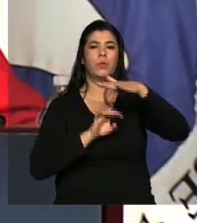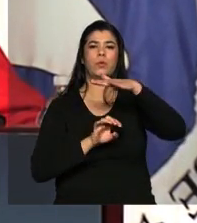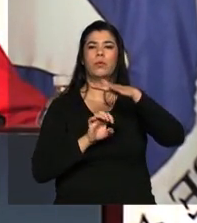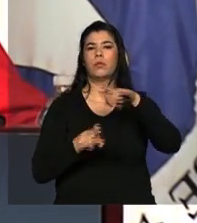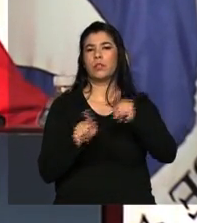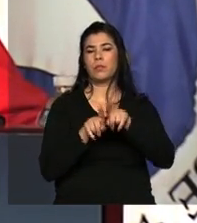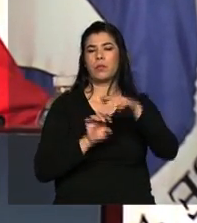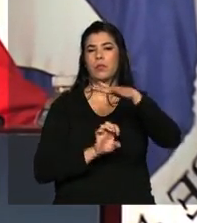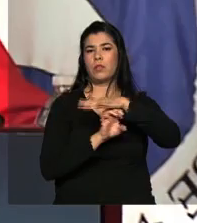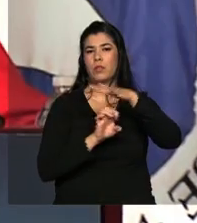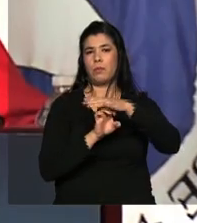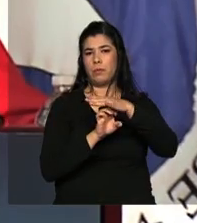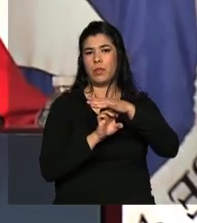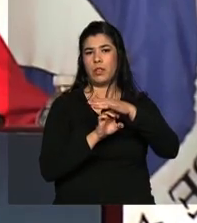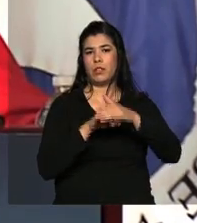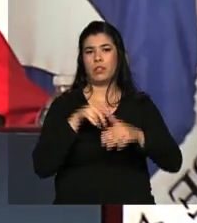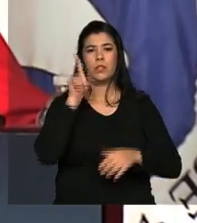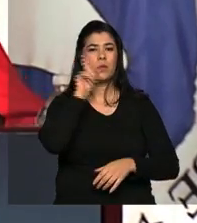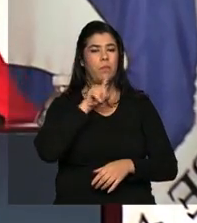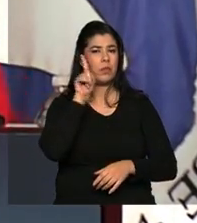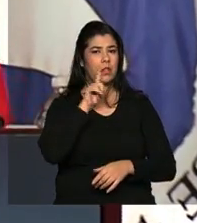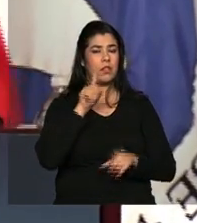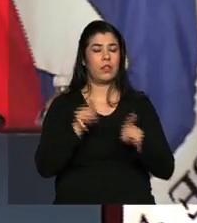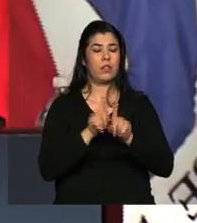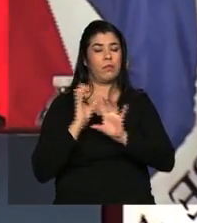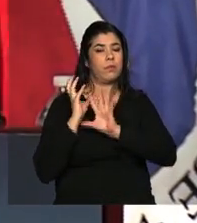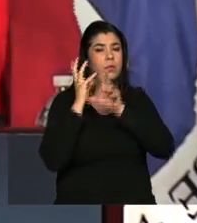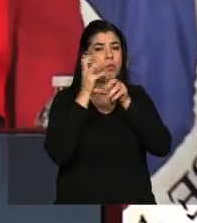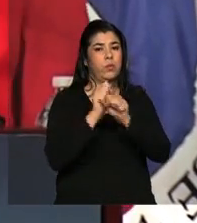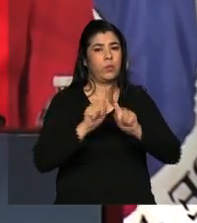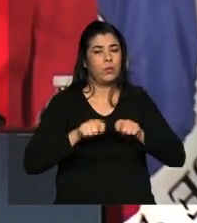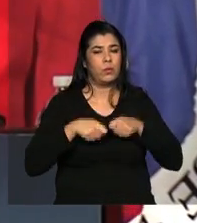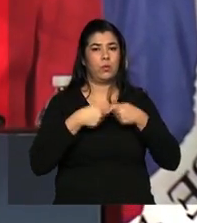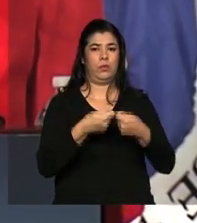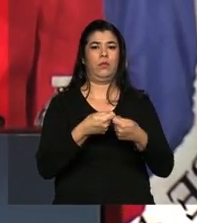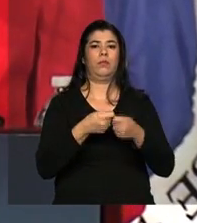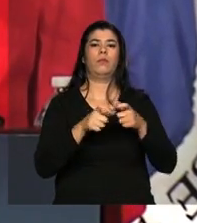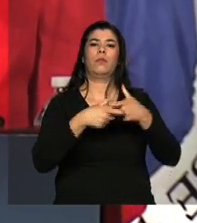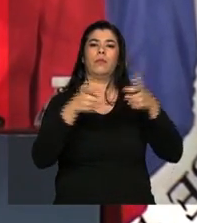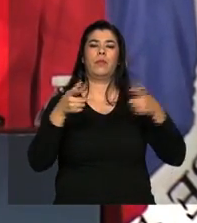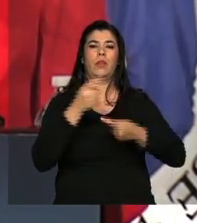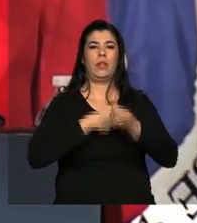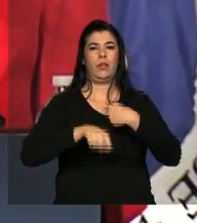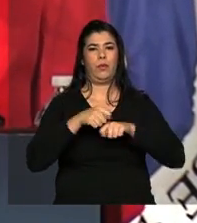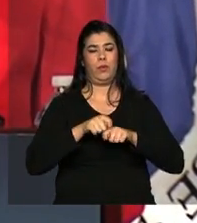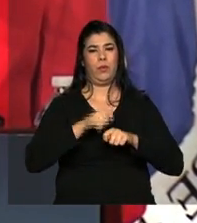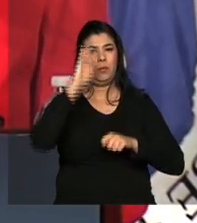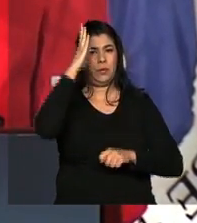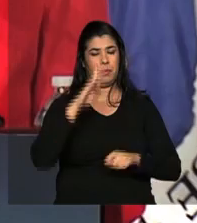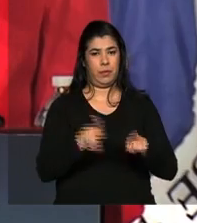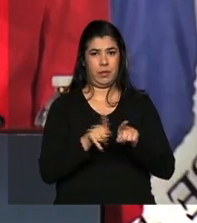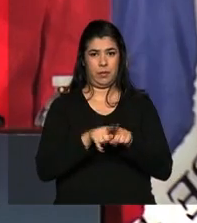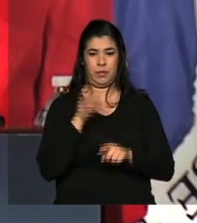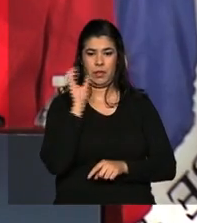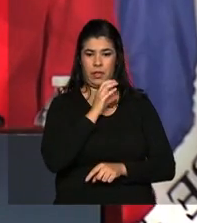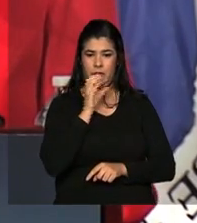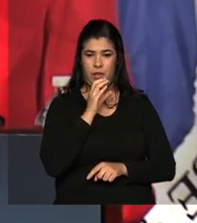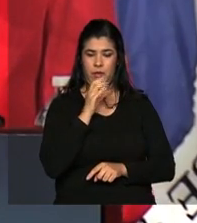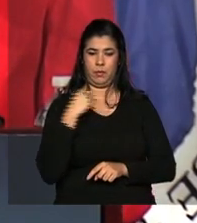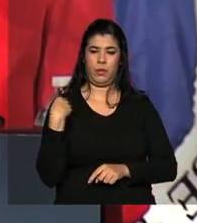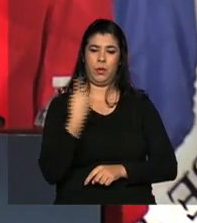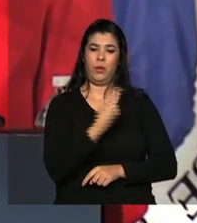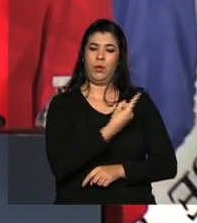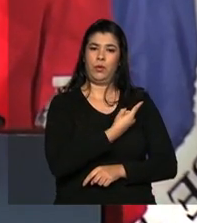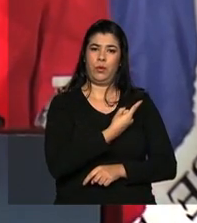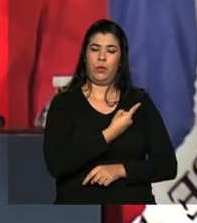a somarem-se ao esforço de modernização e ampliação da economia brasileira e, notadamente, da